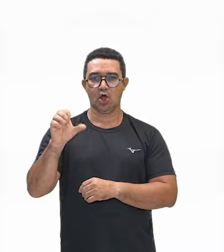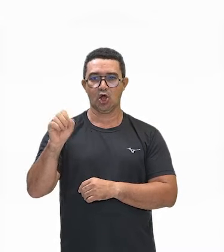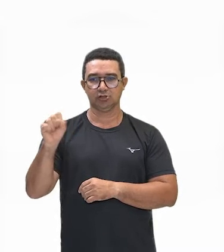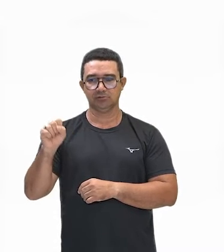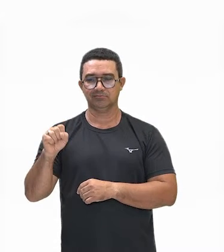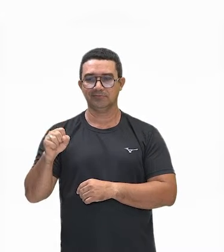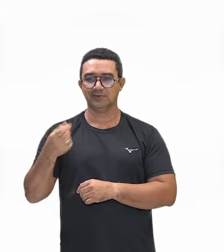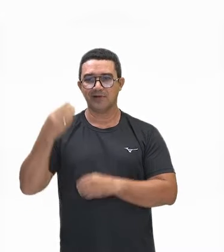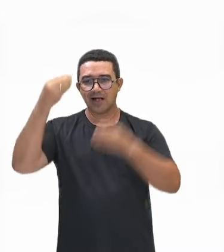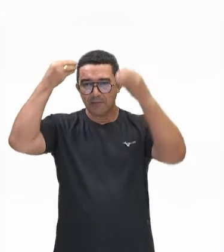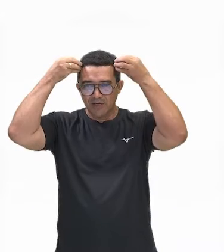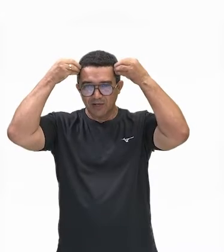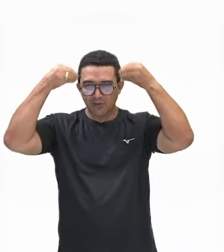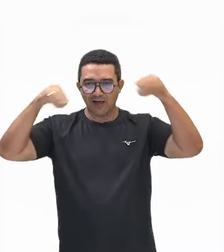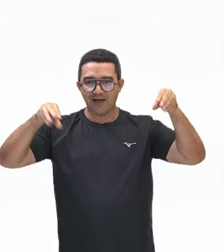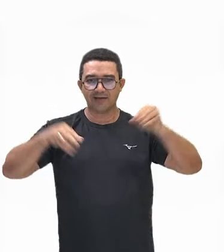humor.